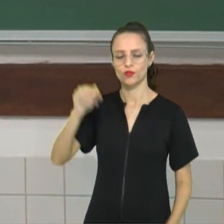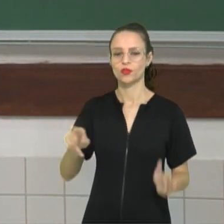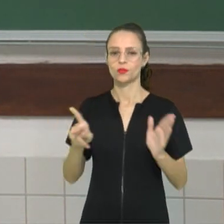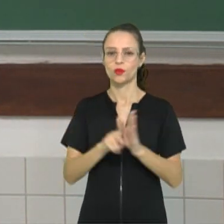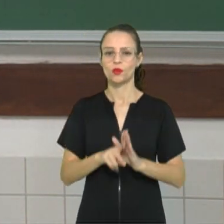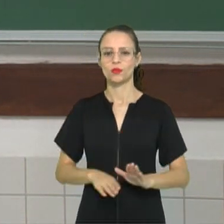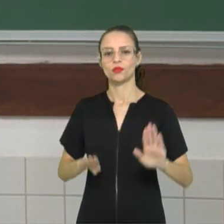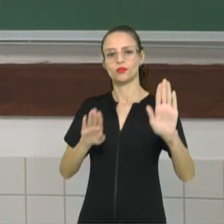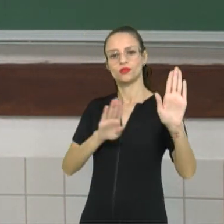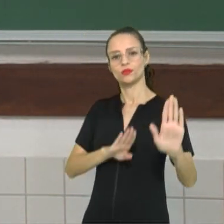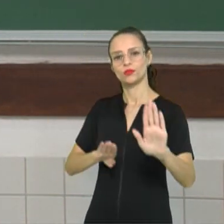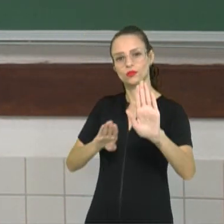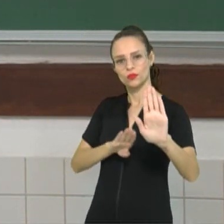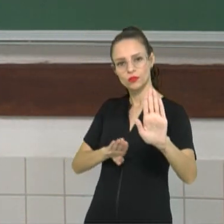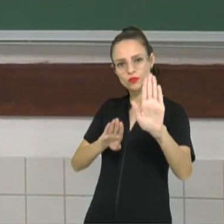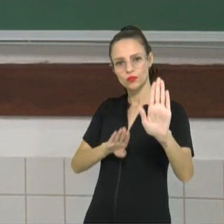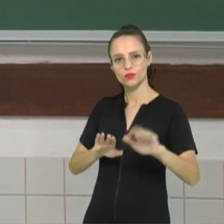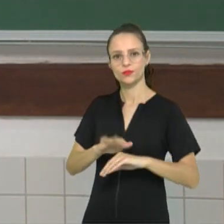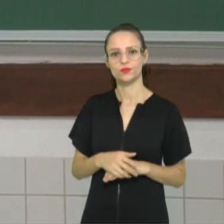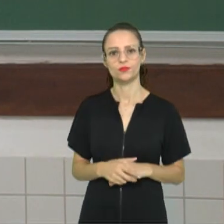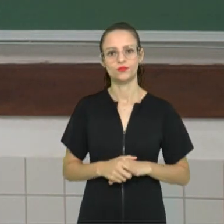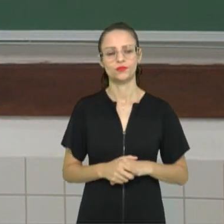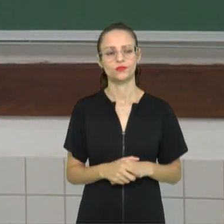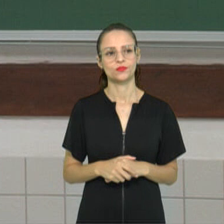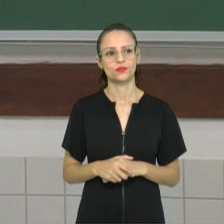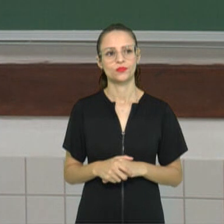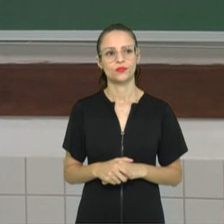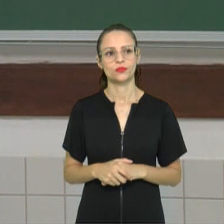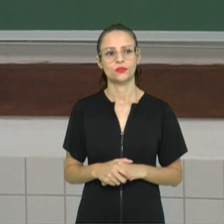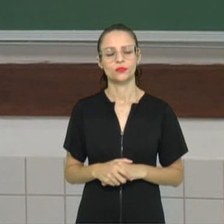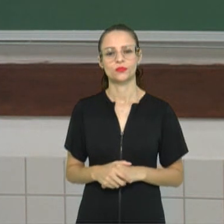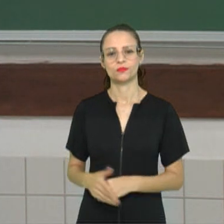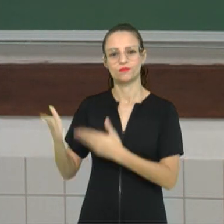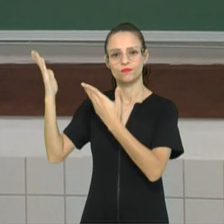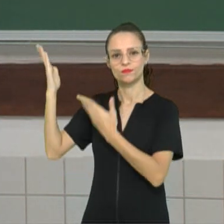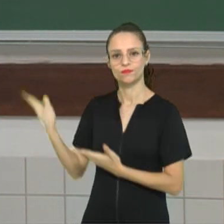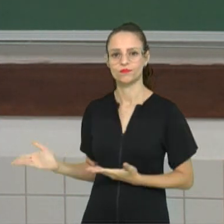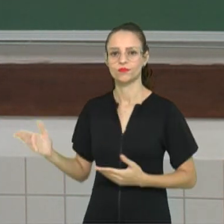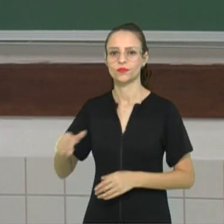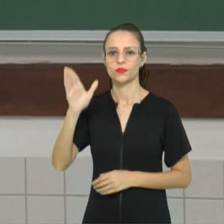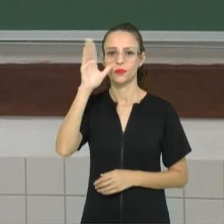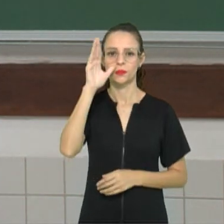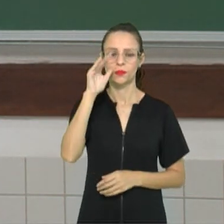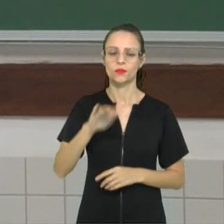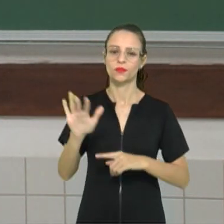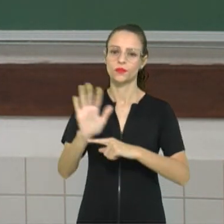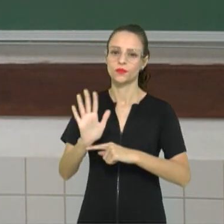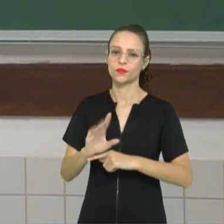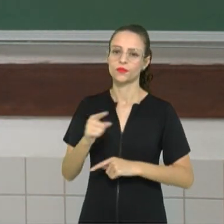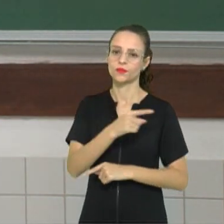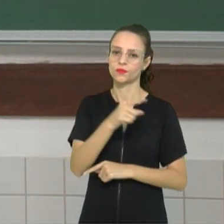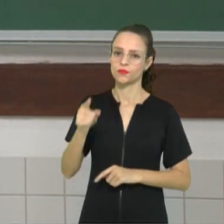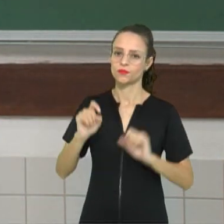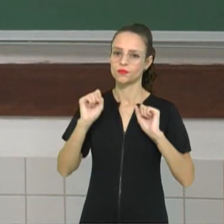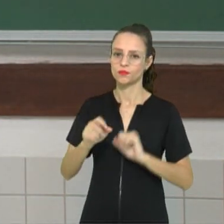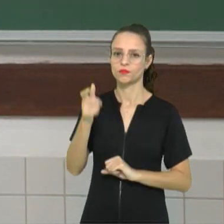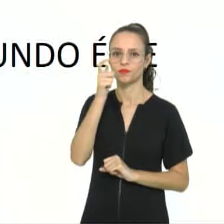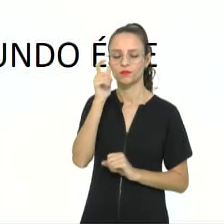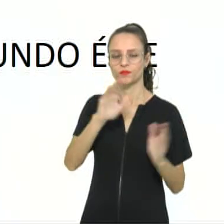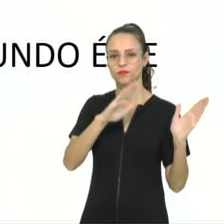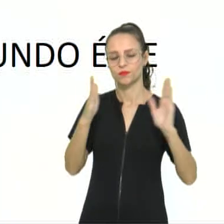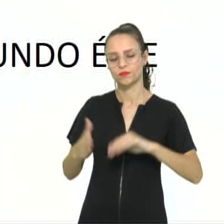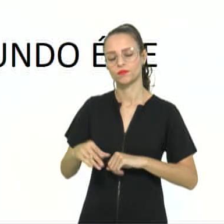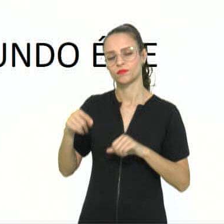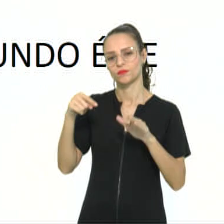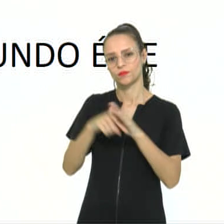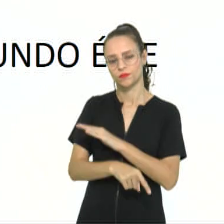trabalhados dentro do Kung Fu. Dentro do quadro Saiba Mais, aqui então são vídeos que vão estar retratando, vão estar aprofundando ainda